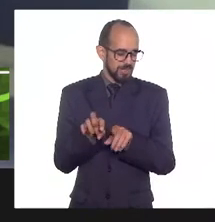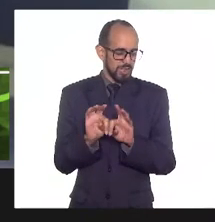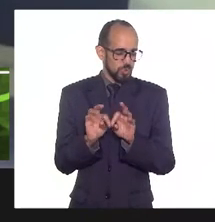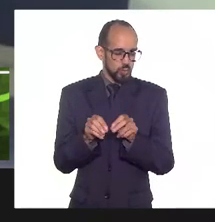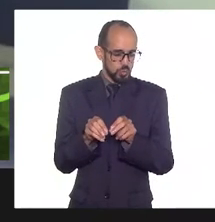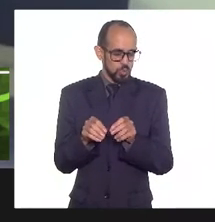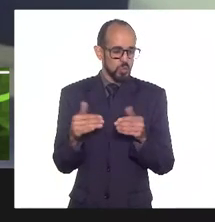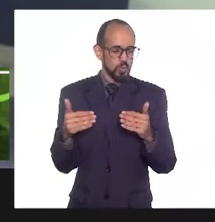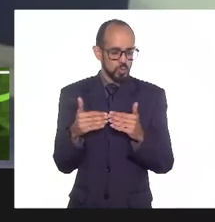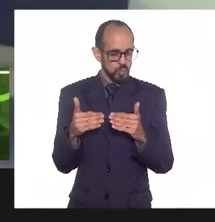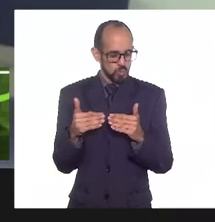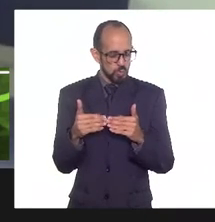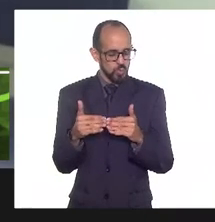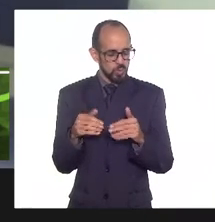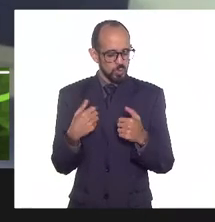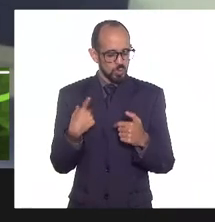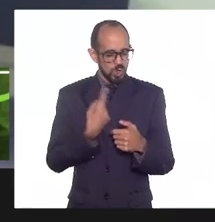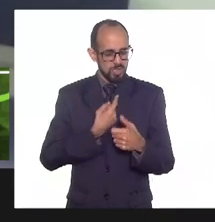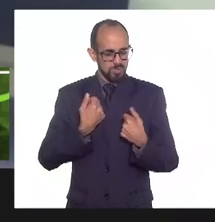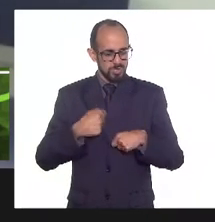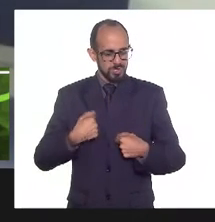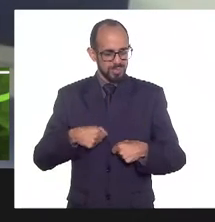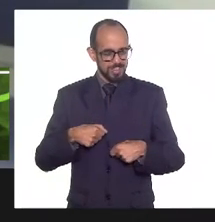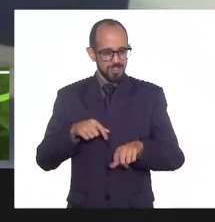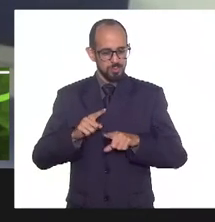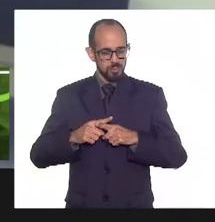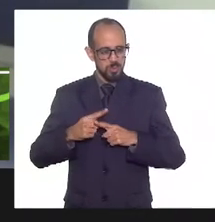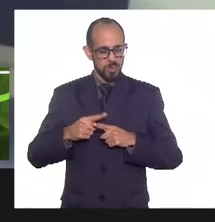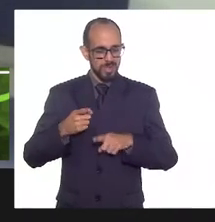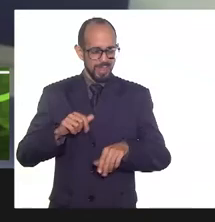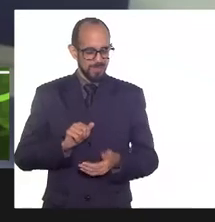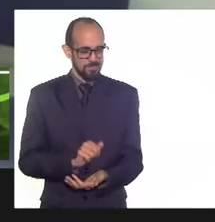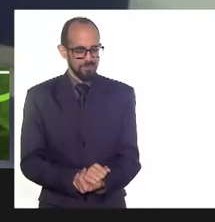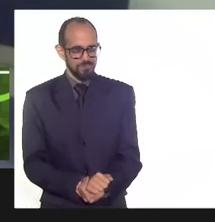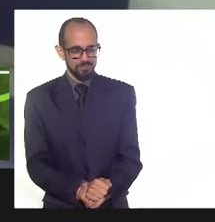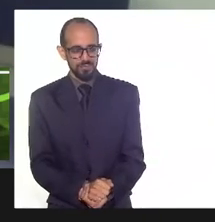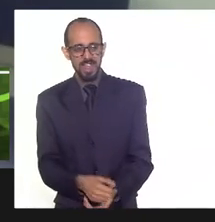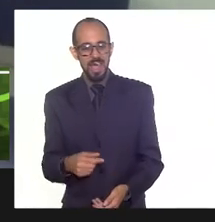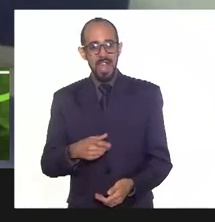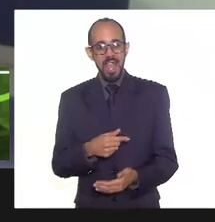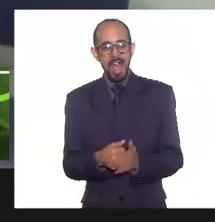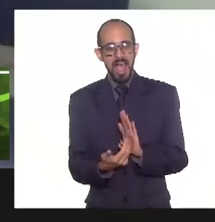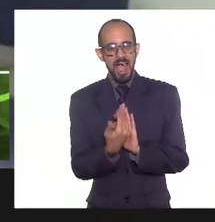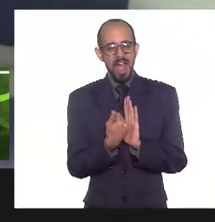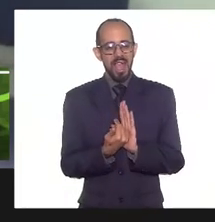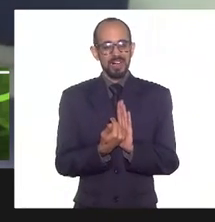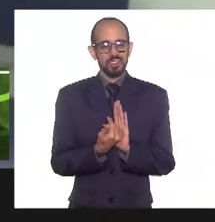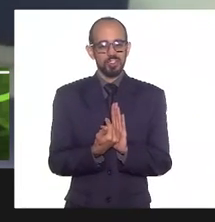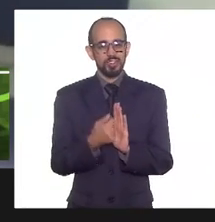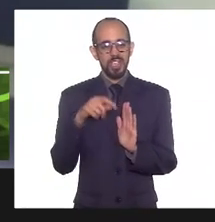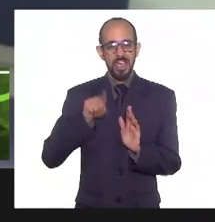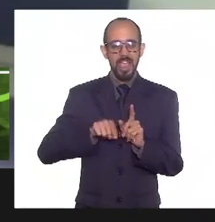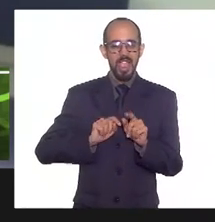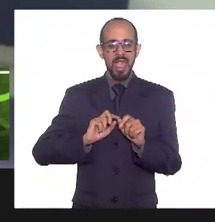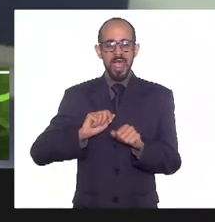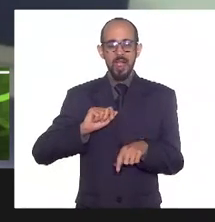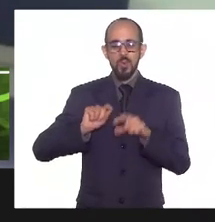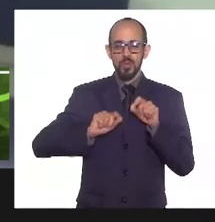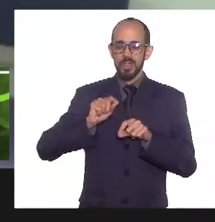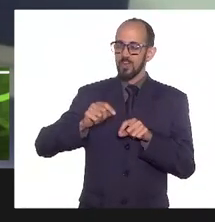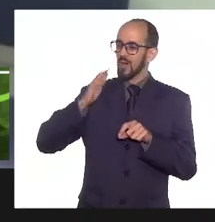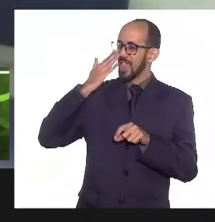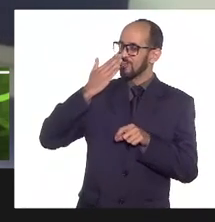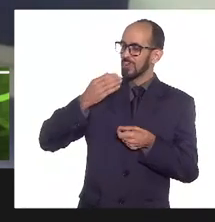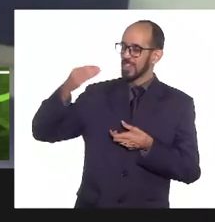e a gente precisa disso porque que a gente precisa disso porque a arte ela é um reflexo do nosso